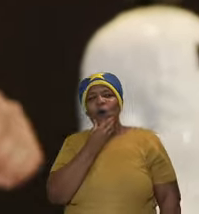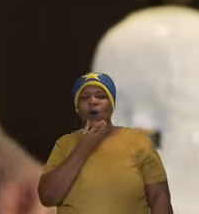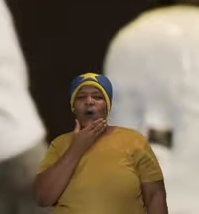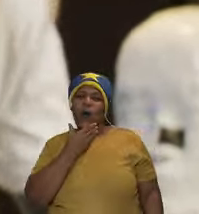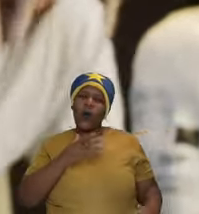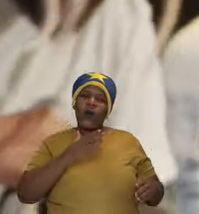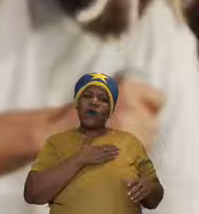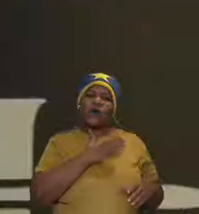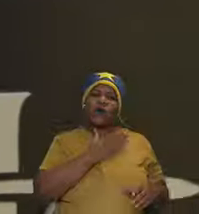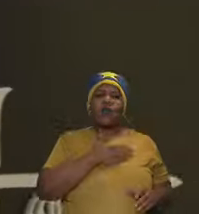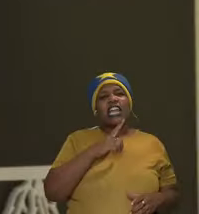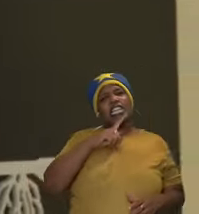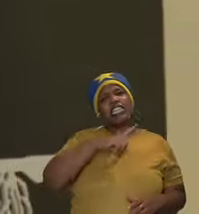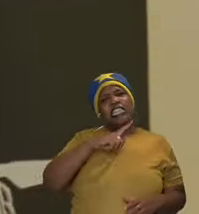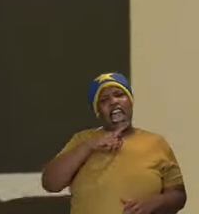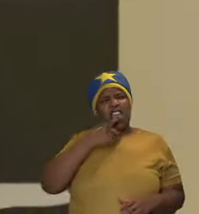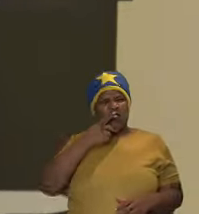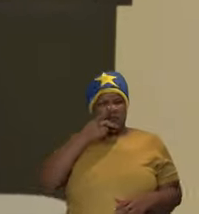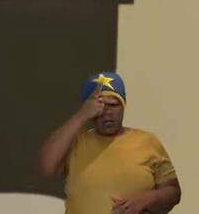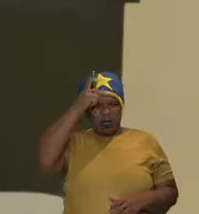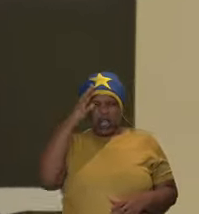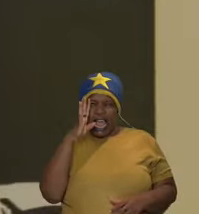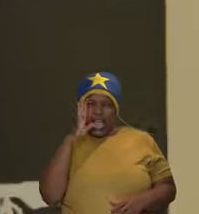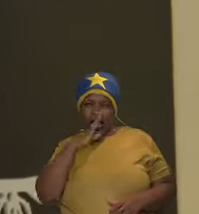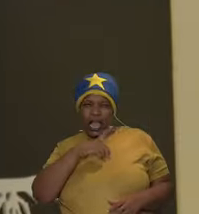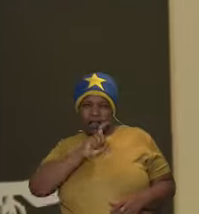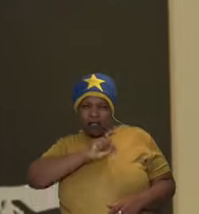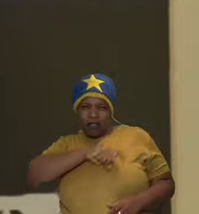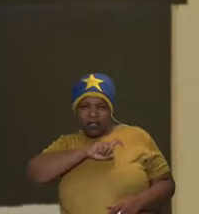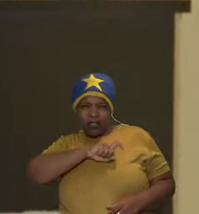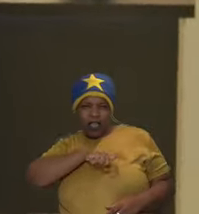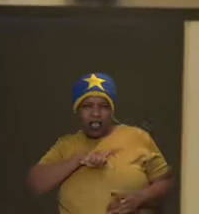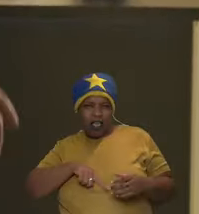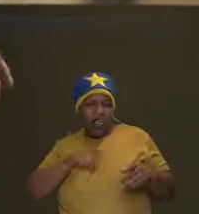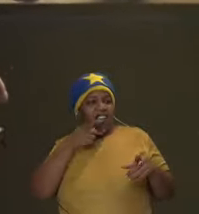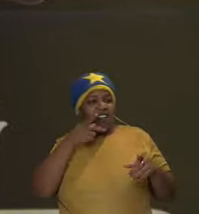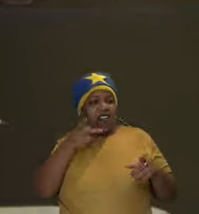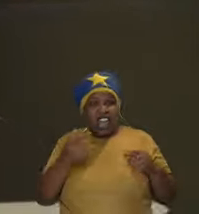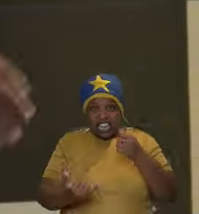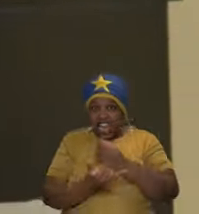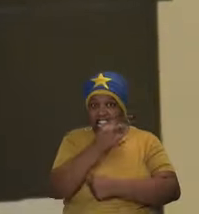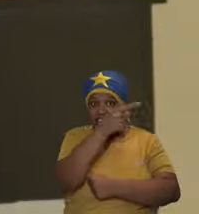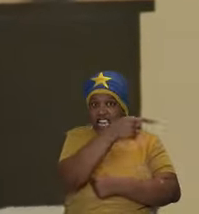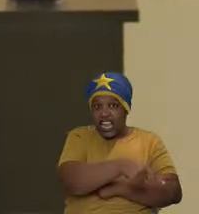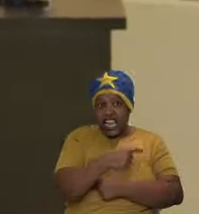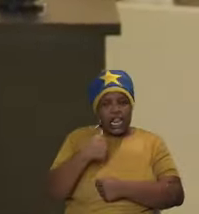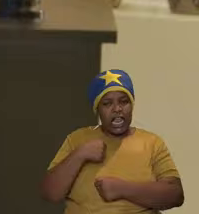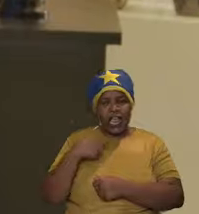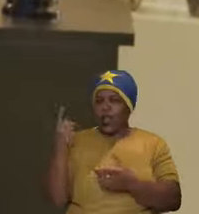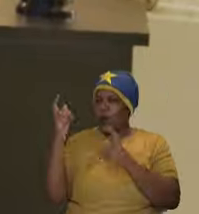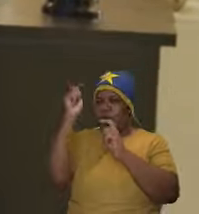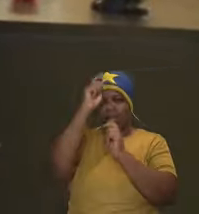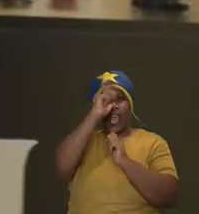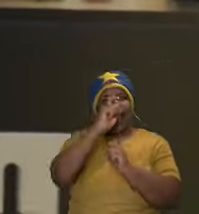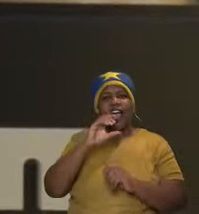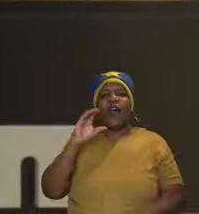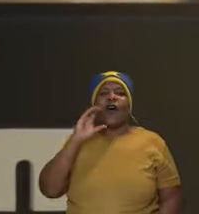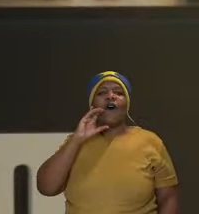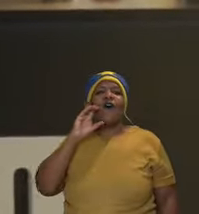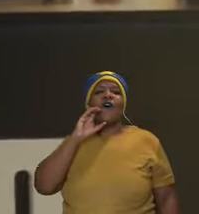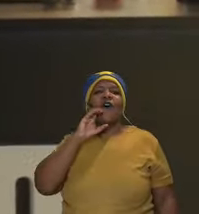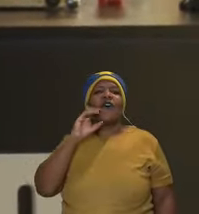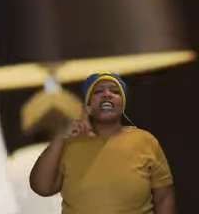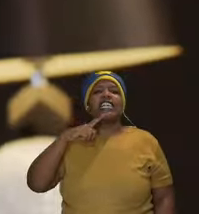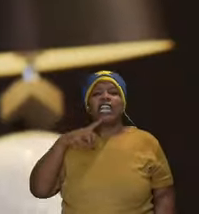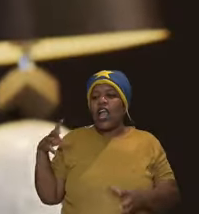de Judas, carrasco quer seu trono, amor nem de puta, via só um engano. Ó colombiano, no